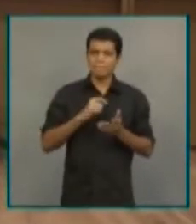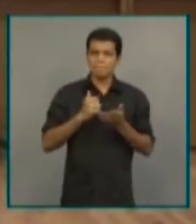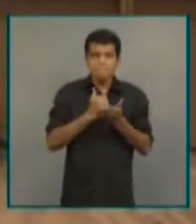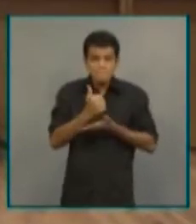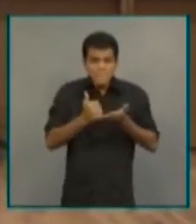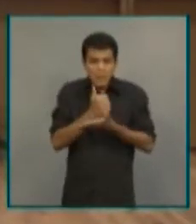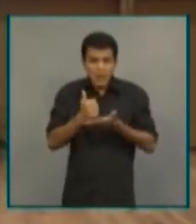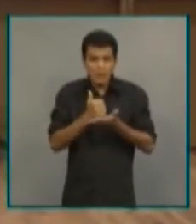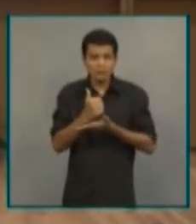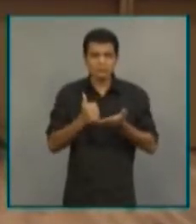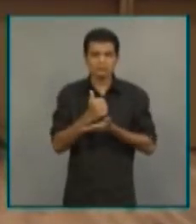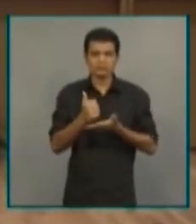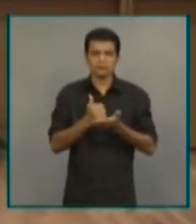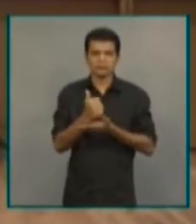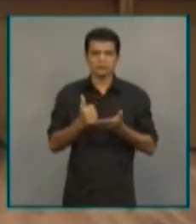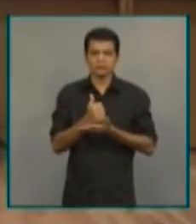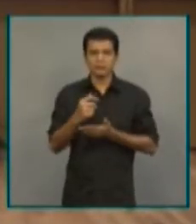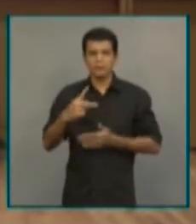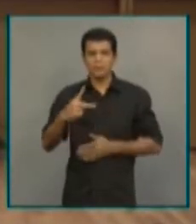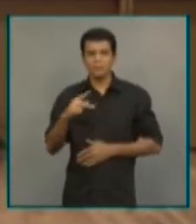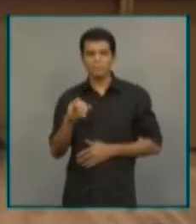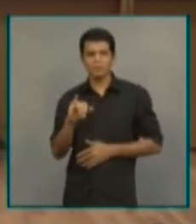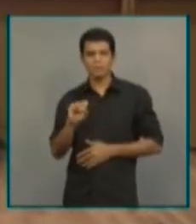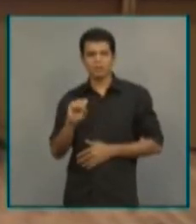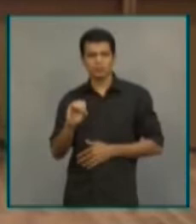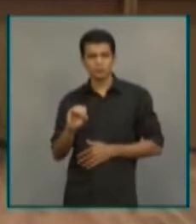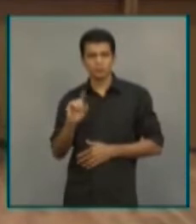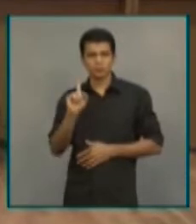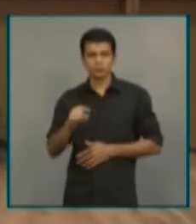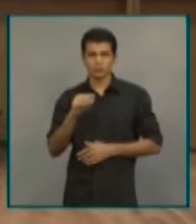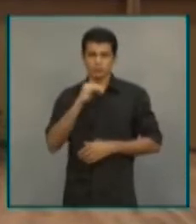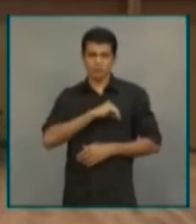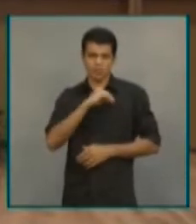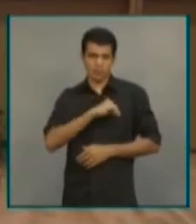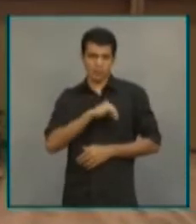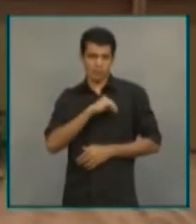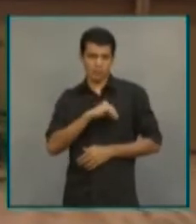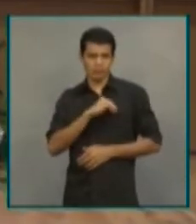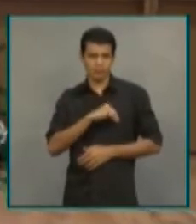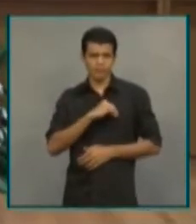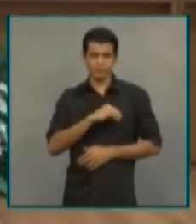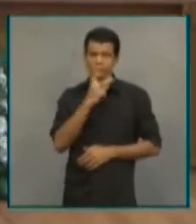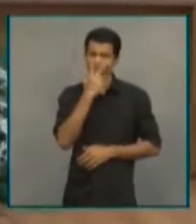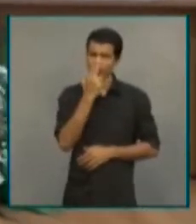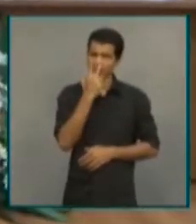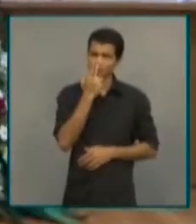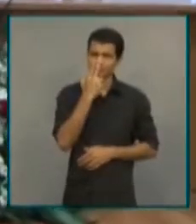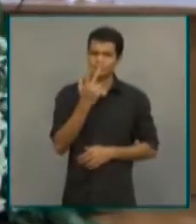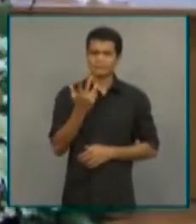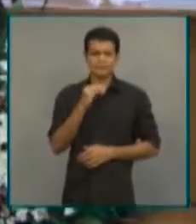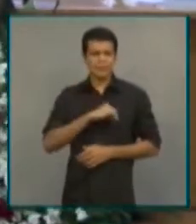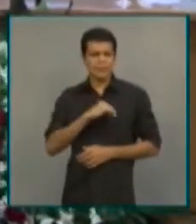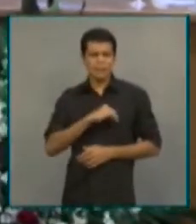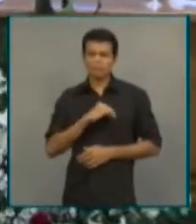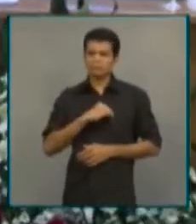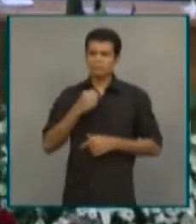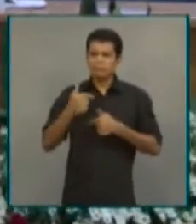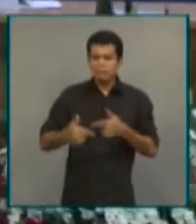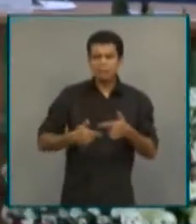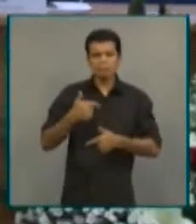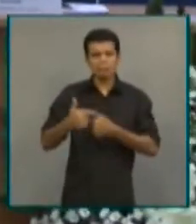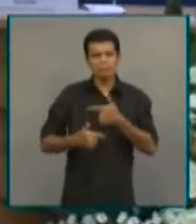temos advogadas e advogados que têm trabalhado para receber salários mínimos. Percebam que eu não estou defendendo